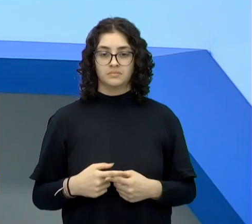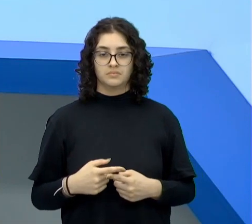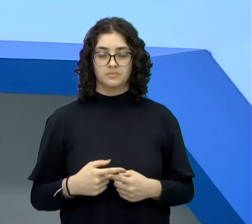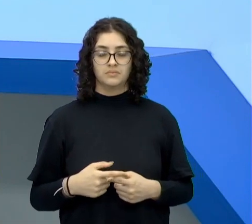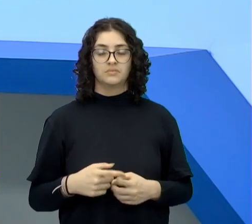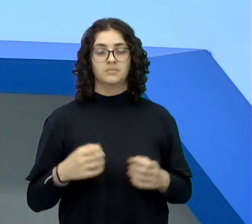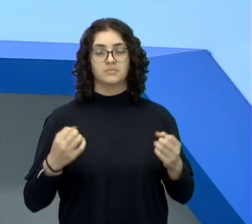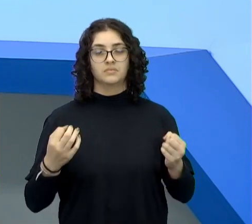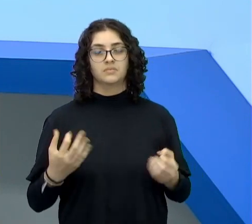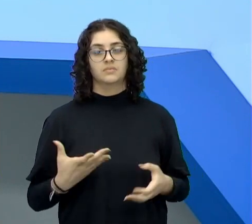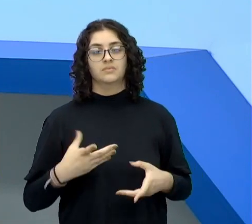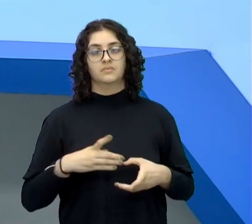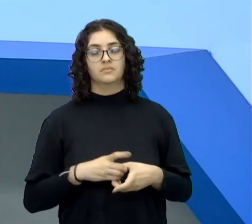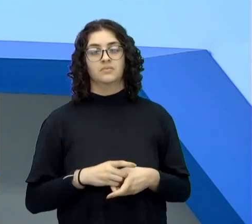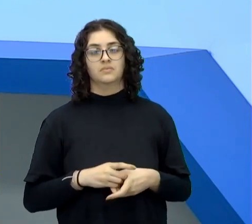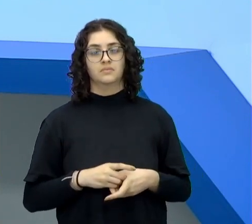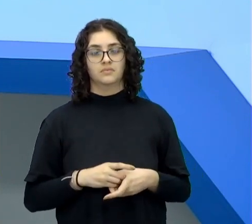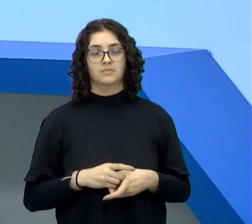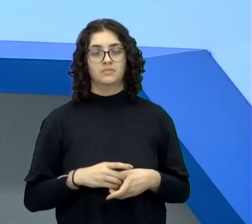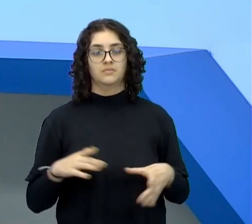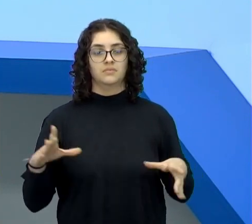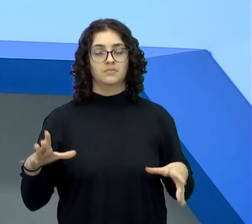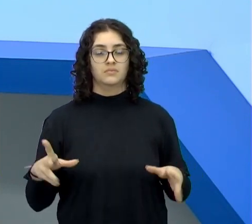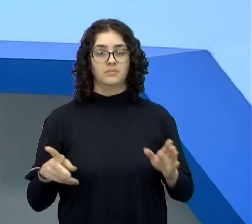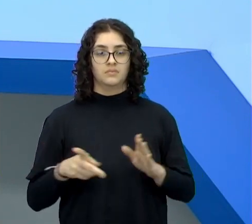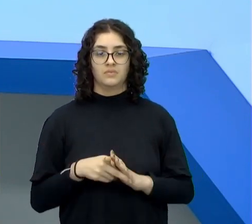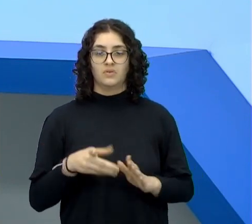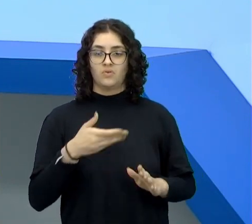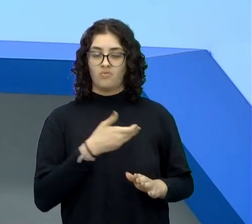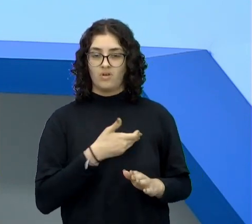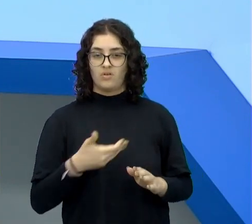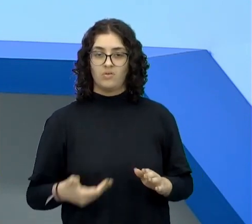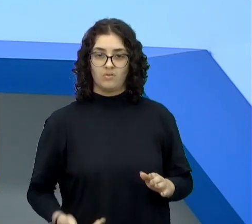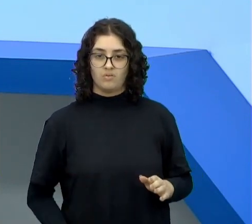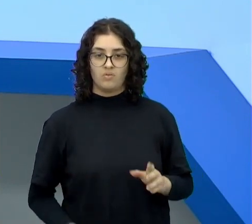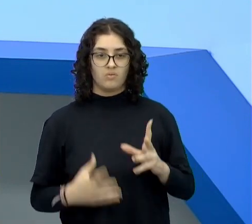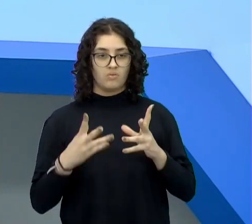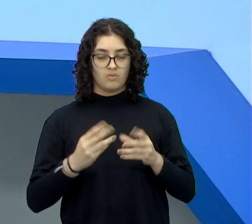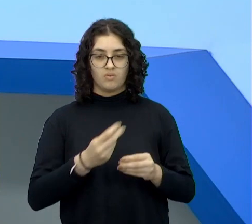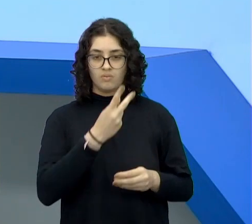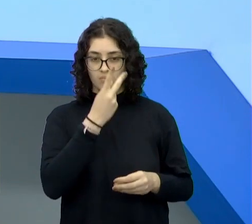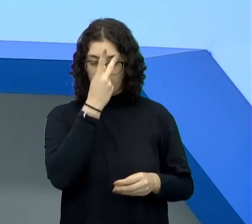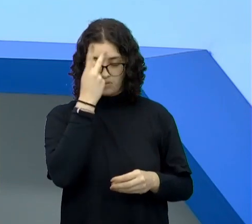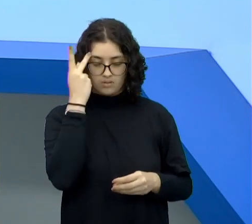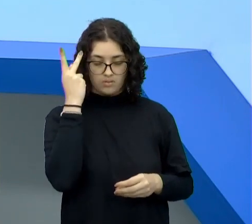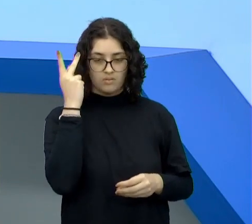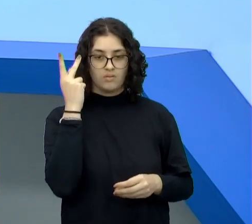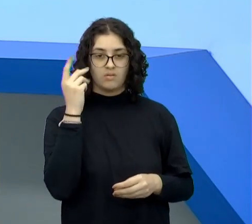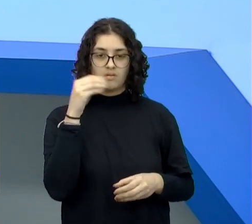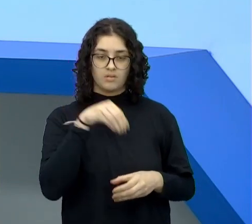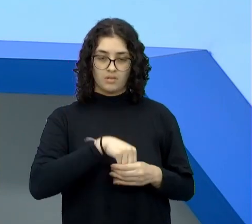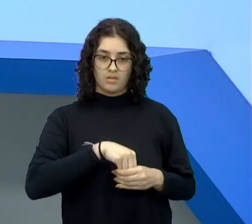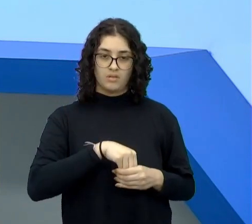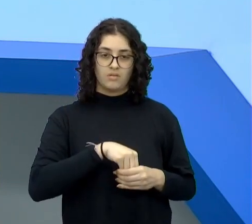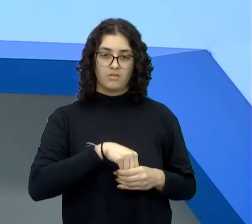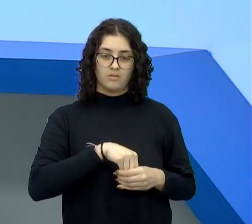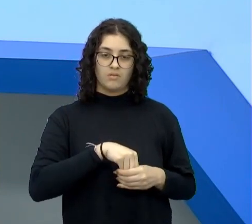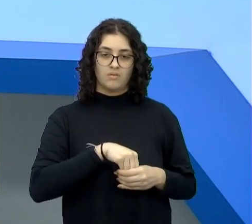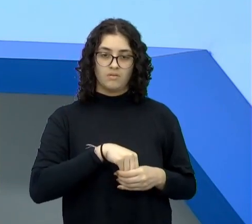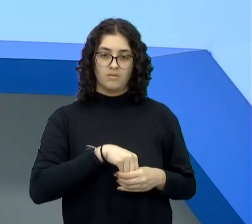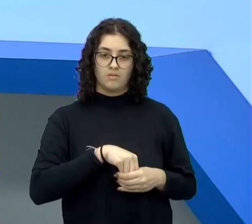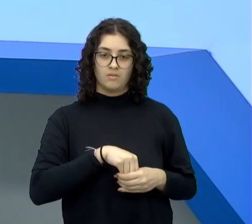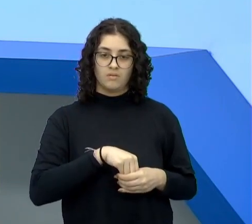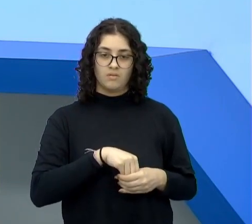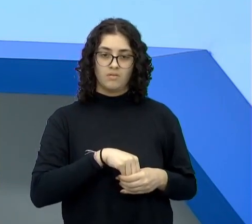que a democracia, né, é um governo, né, é um governo de todos, que todas as pessoas estão inseridas no campo democrático, quando a